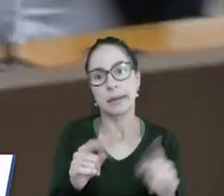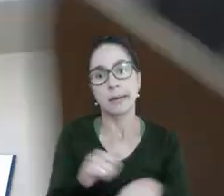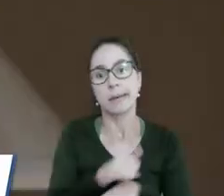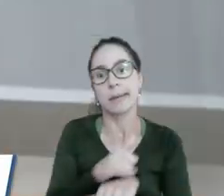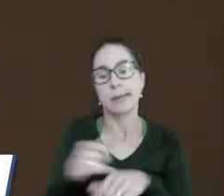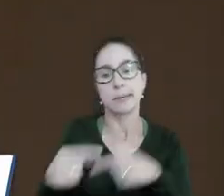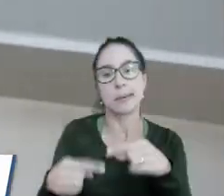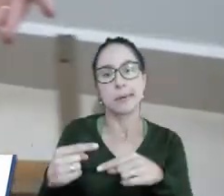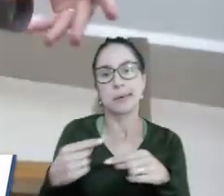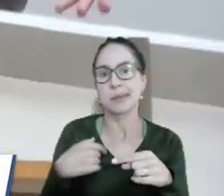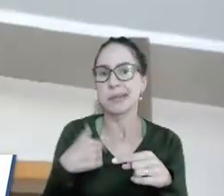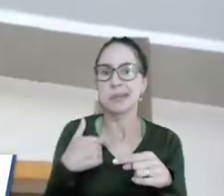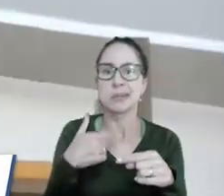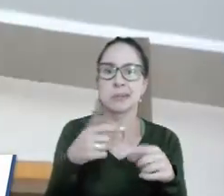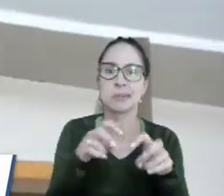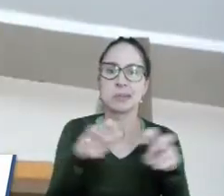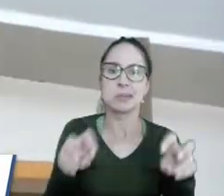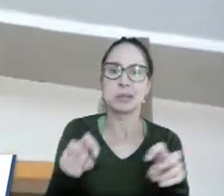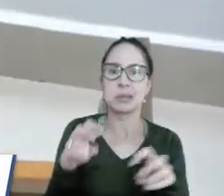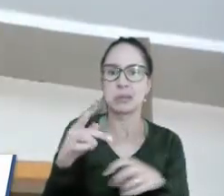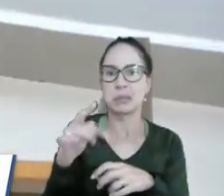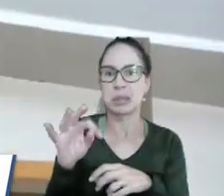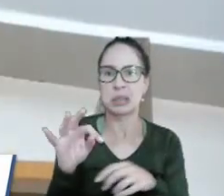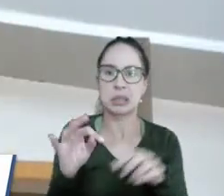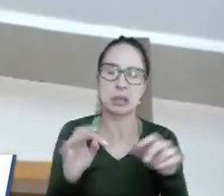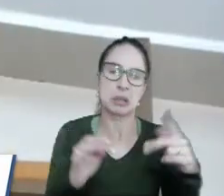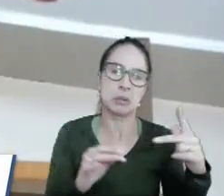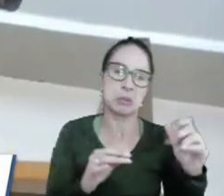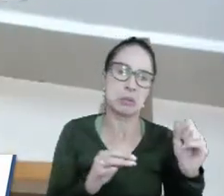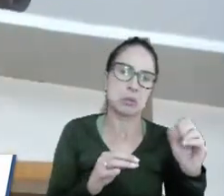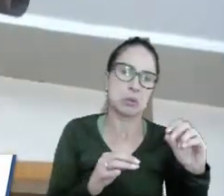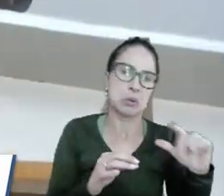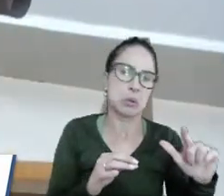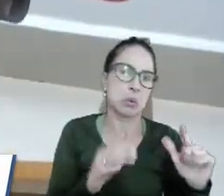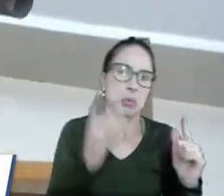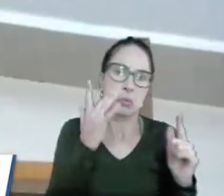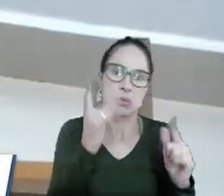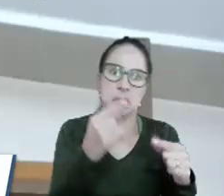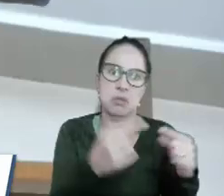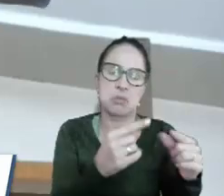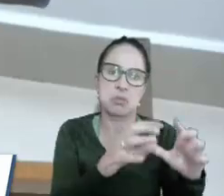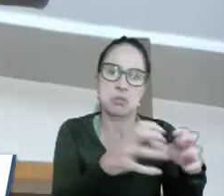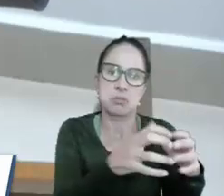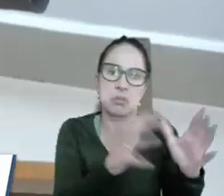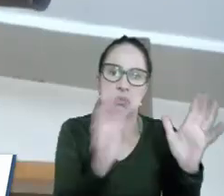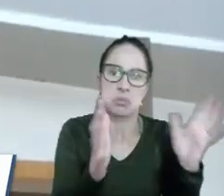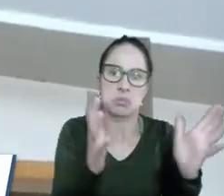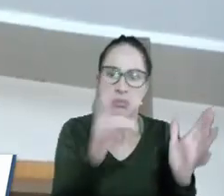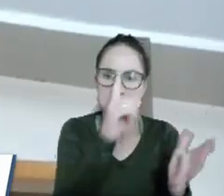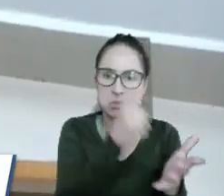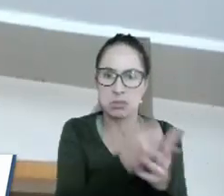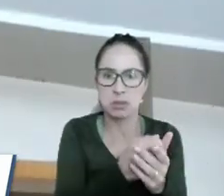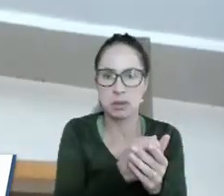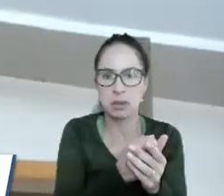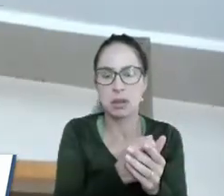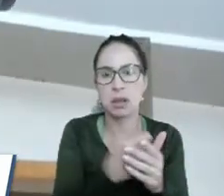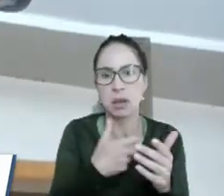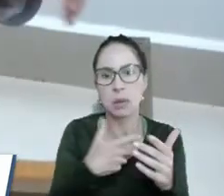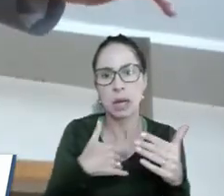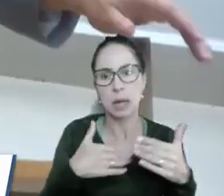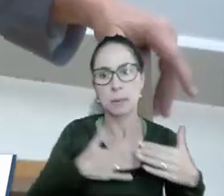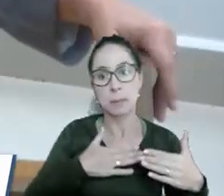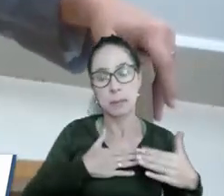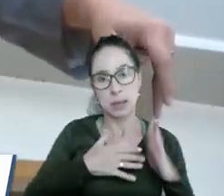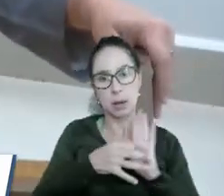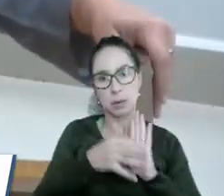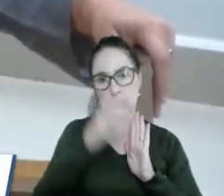não participo da bancada do PT e nem da bancada do PSOL. Eu não sei o que eles discutiram lá para tomar esse tipo de decisão. Eu quero deixar a minha posição